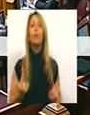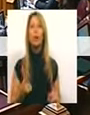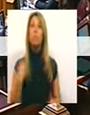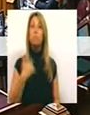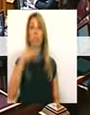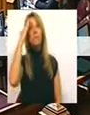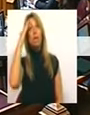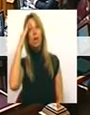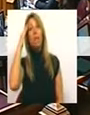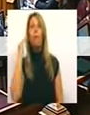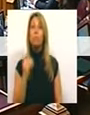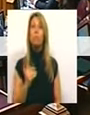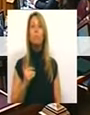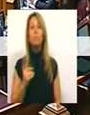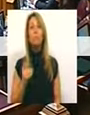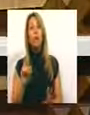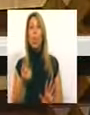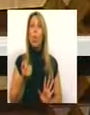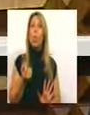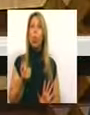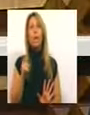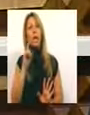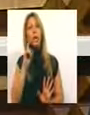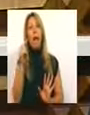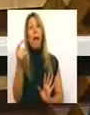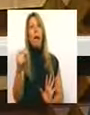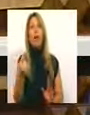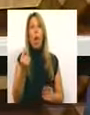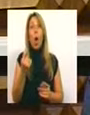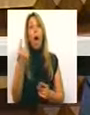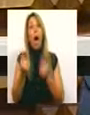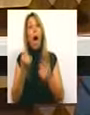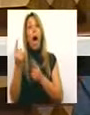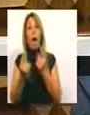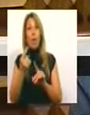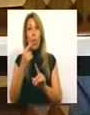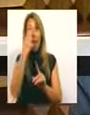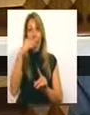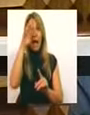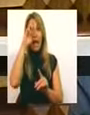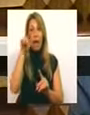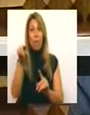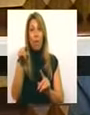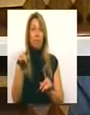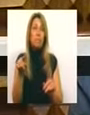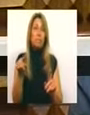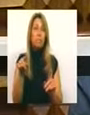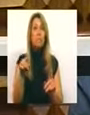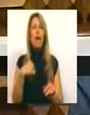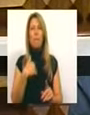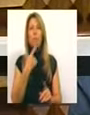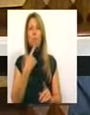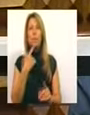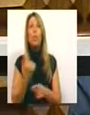que estava com algum resguardo, imaginávamos nós até que pudesse estar com alguma gripe, mas depois percebemos que se calhar era por causa da contestação, de